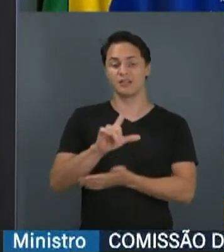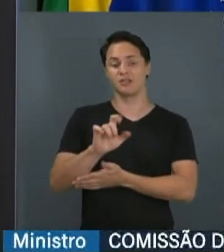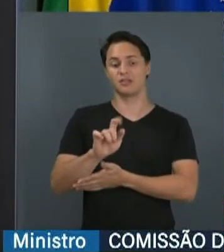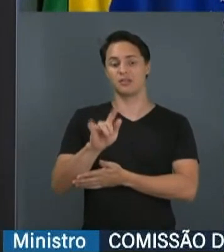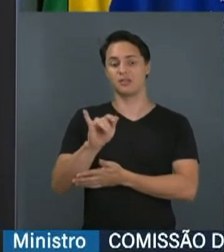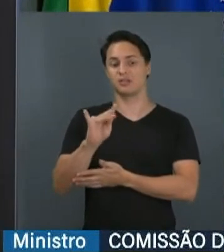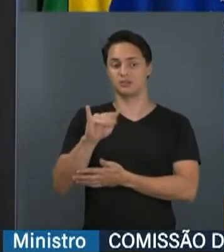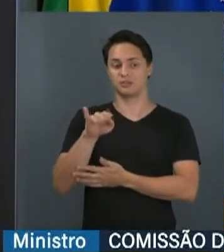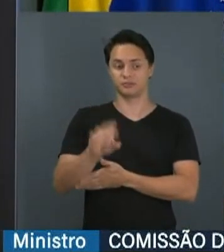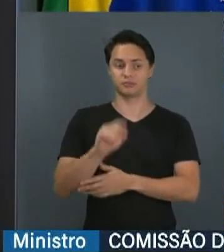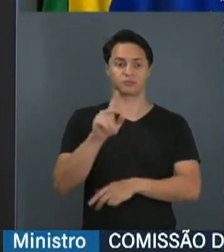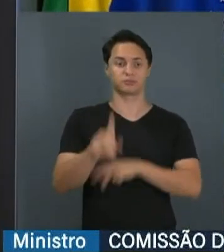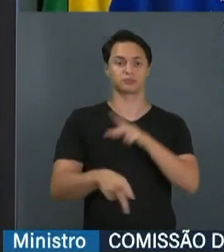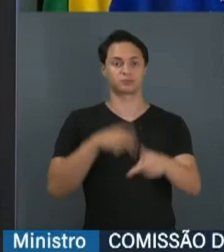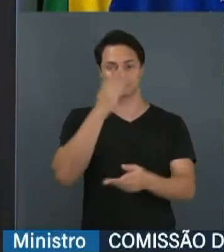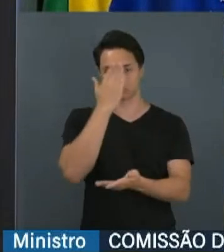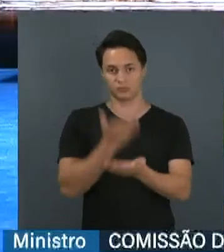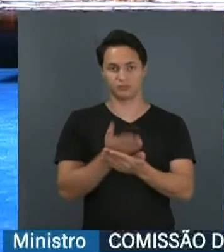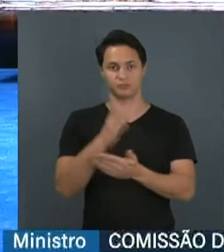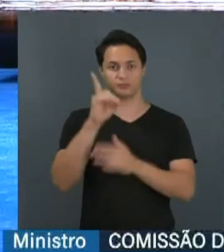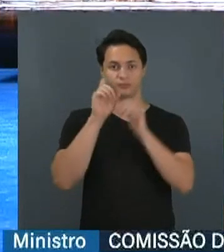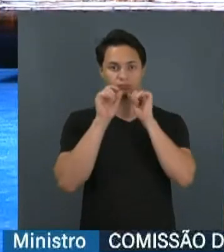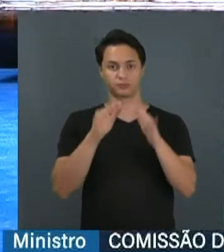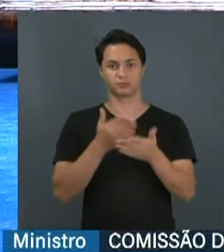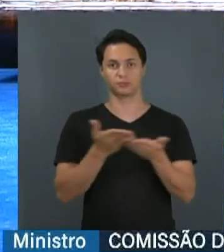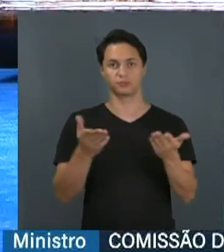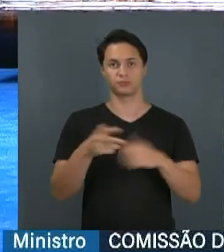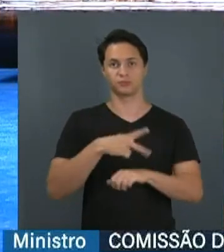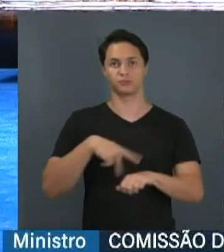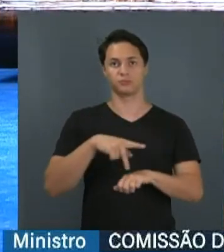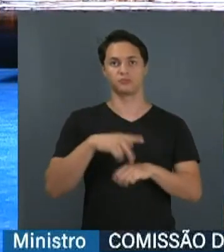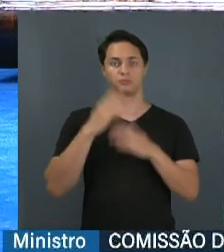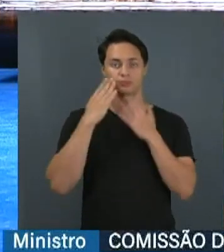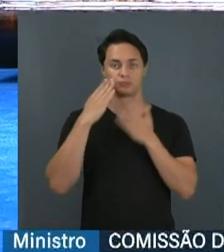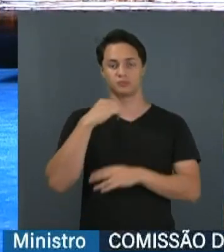vereador que a população confiou para defendê-los. Deus abençoe a nossa nação. Muito obrigado, senador Girão.